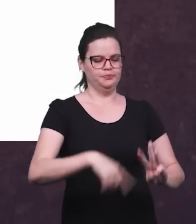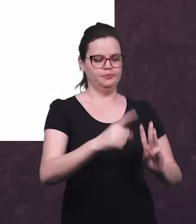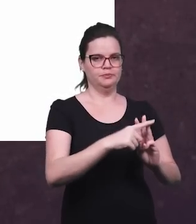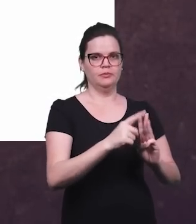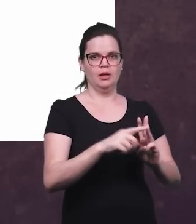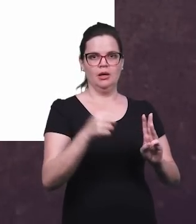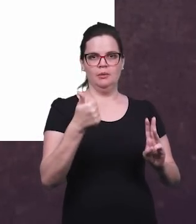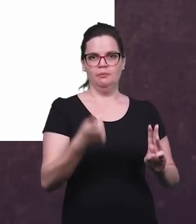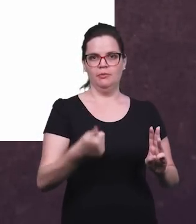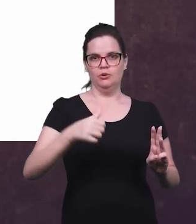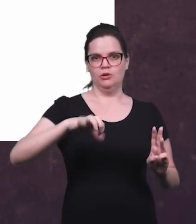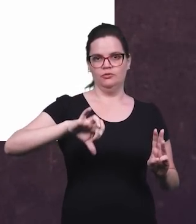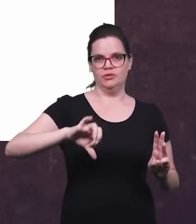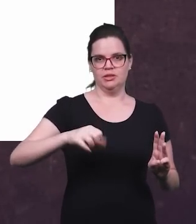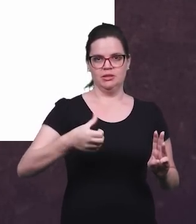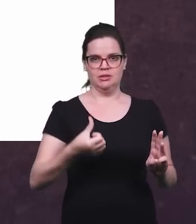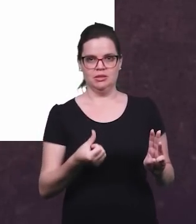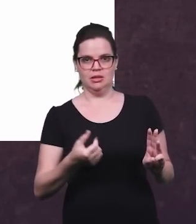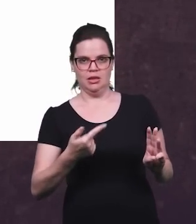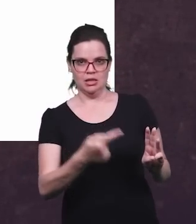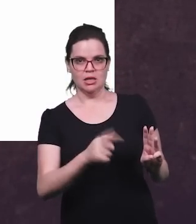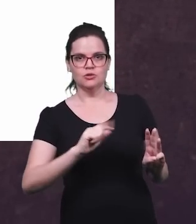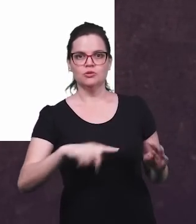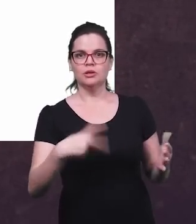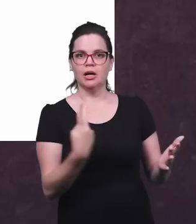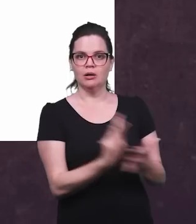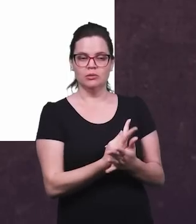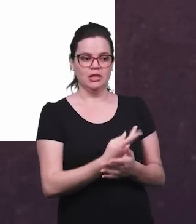1967, Israel tomou posse da cidade